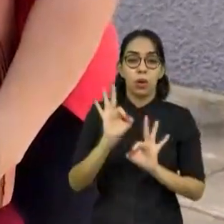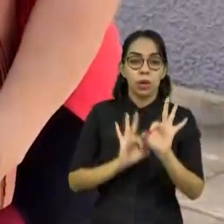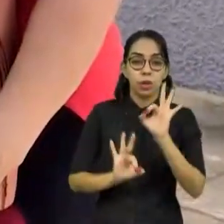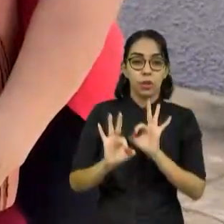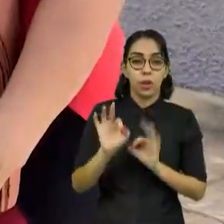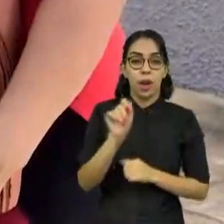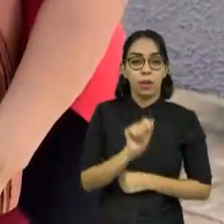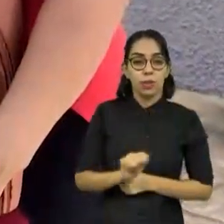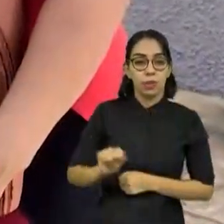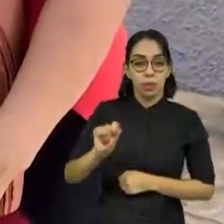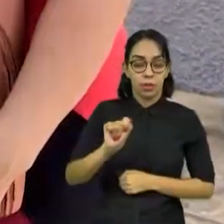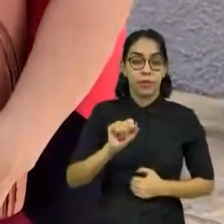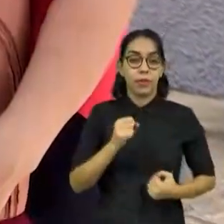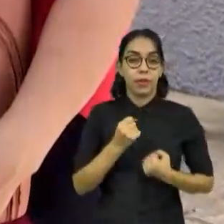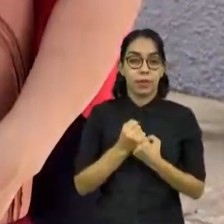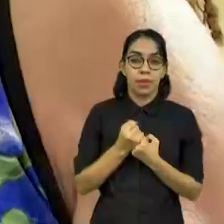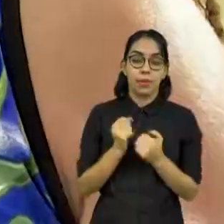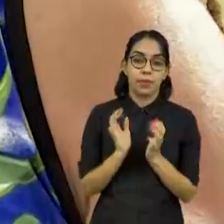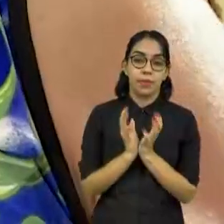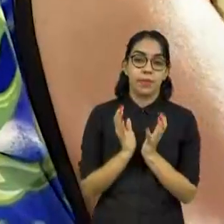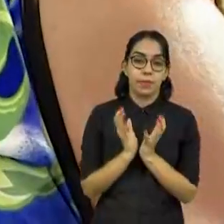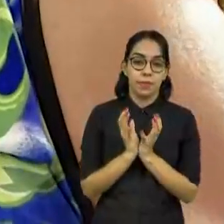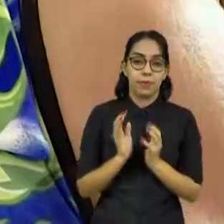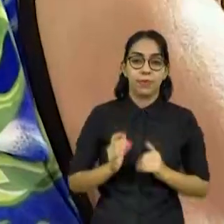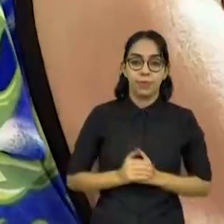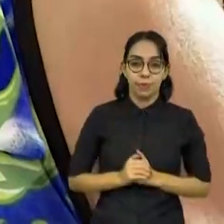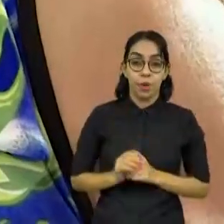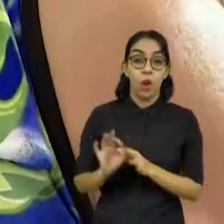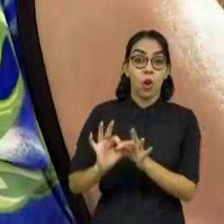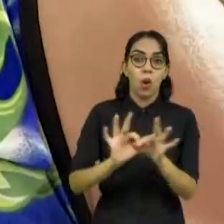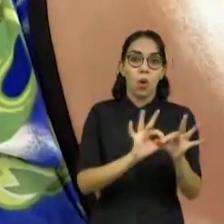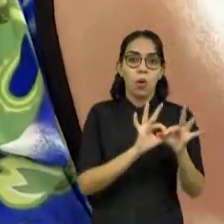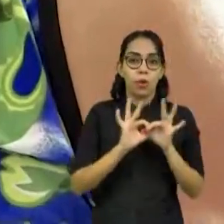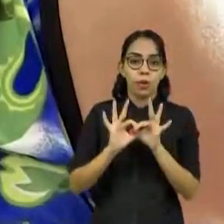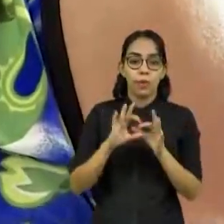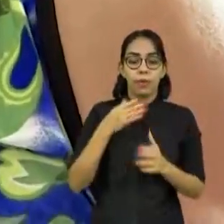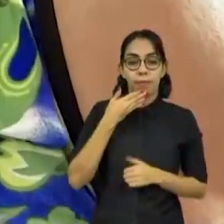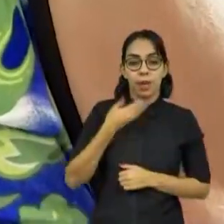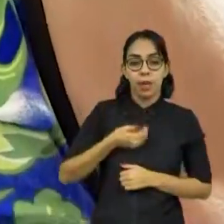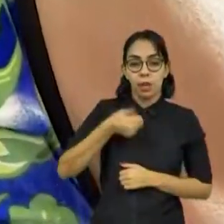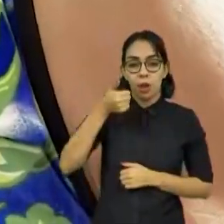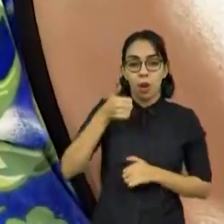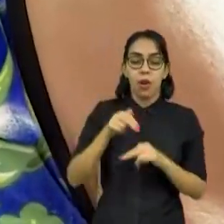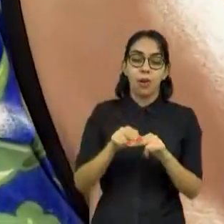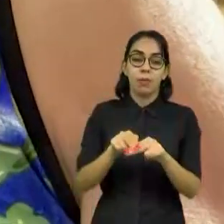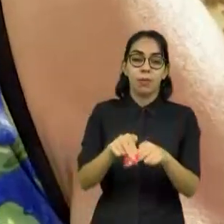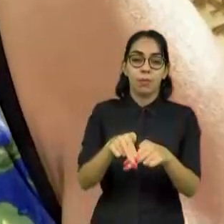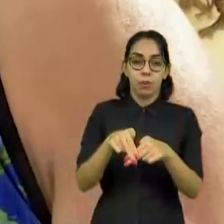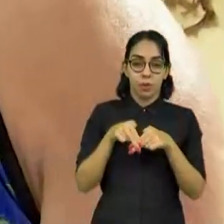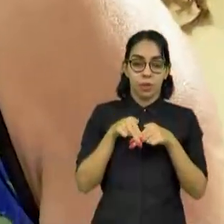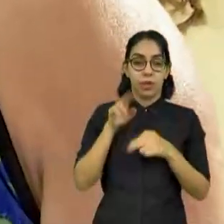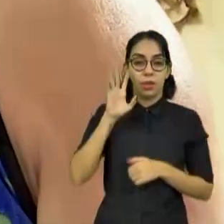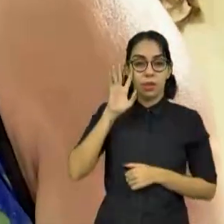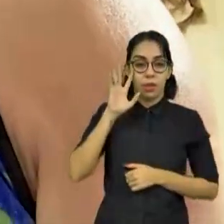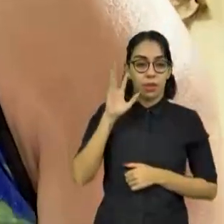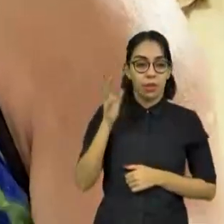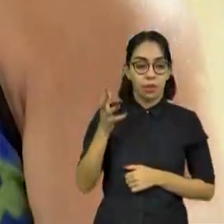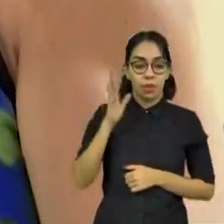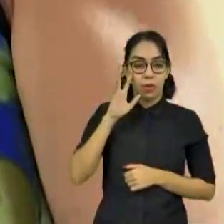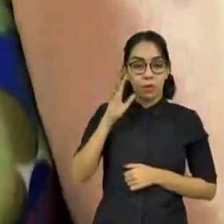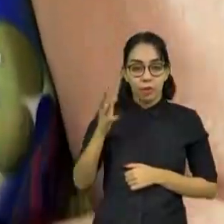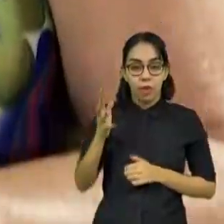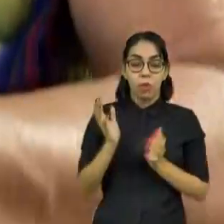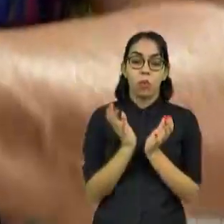grupo. Juntando todas faz a força, né? E aí por isso que nós resolvemos se juntar, formar um